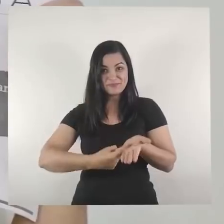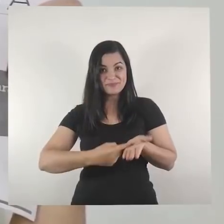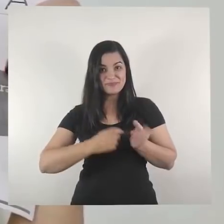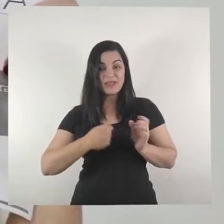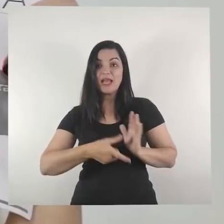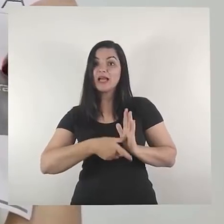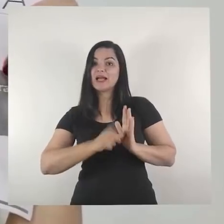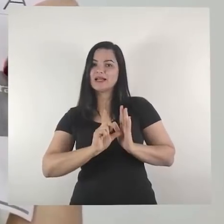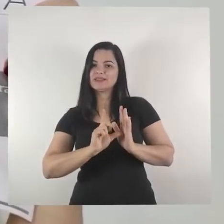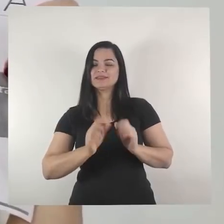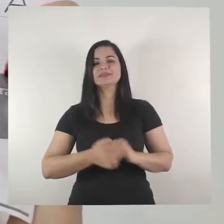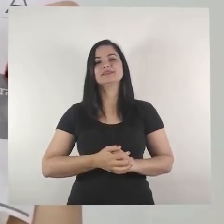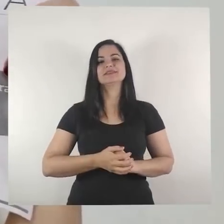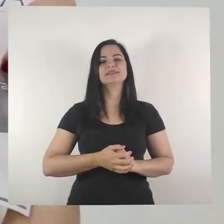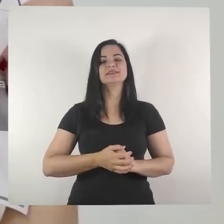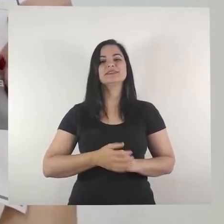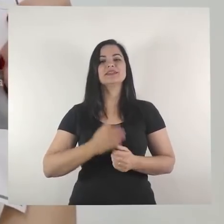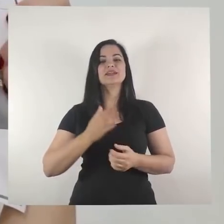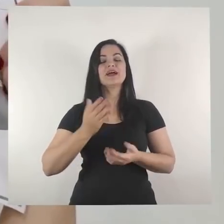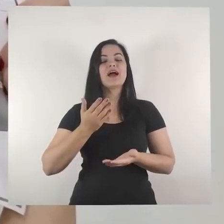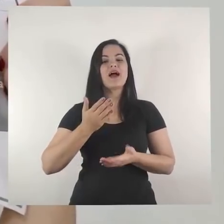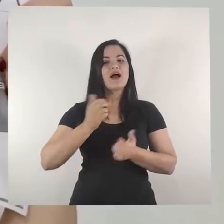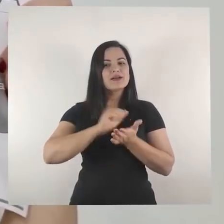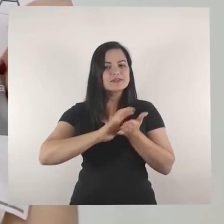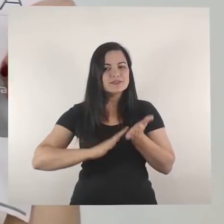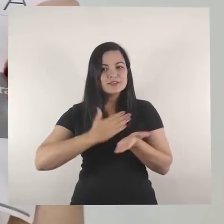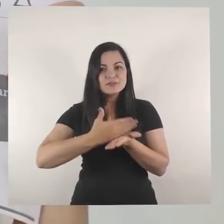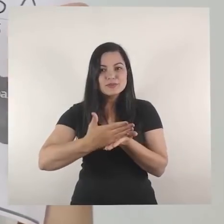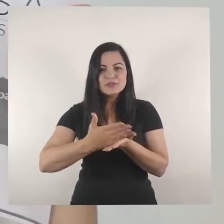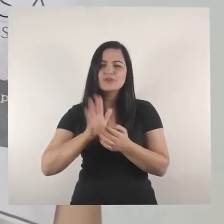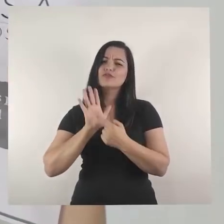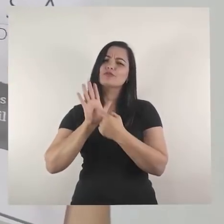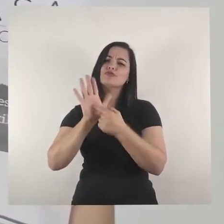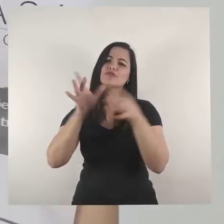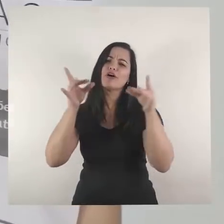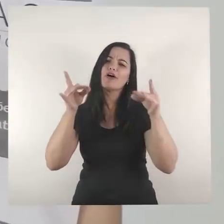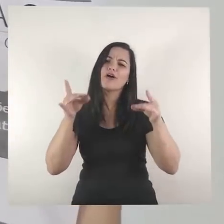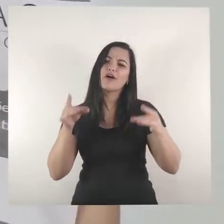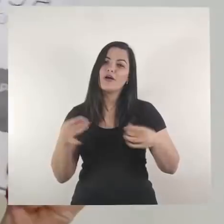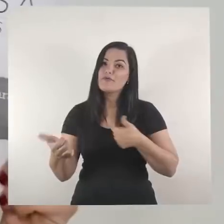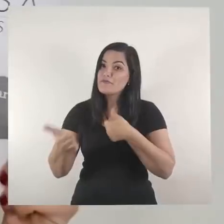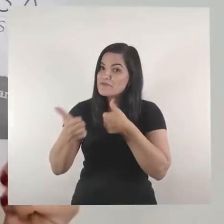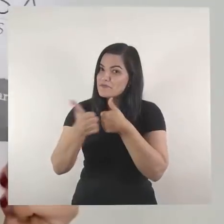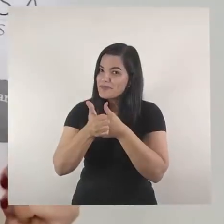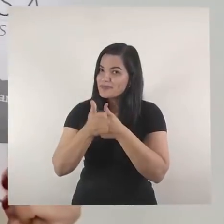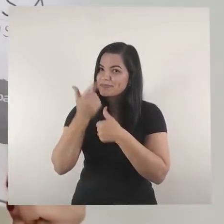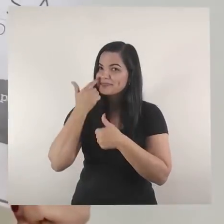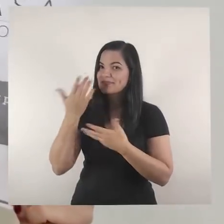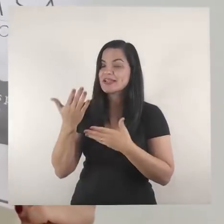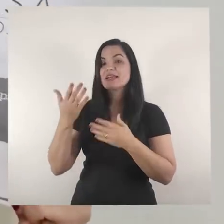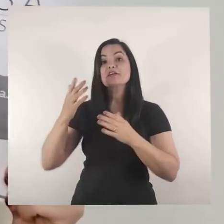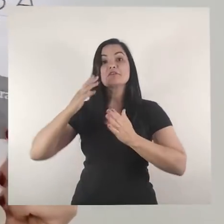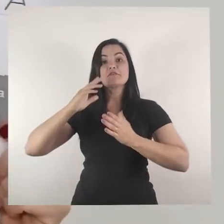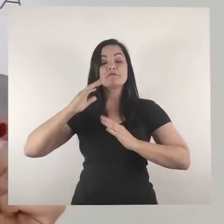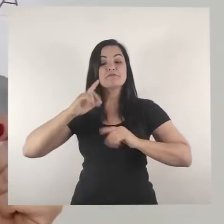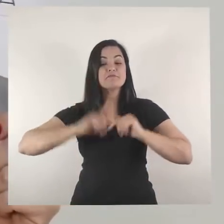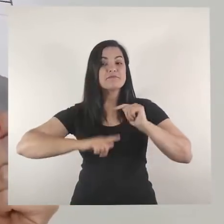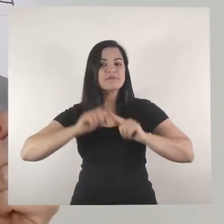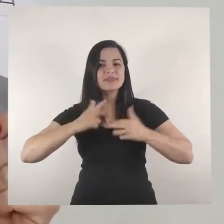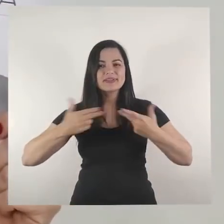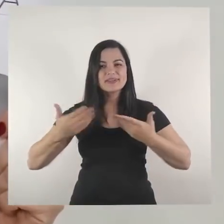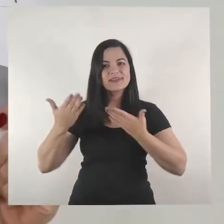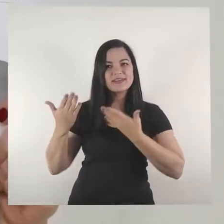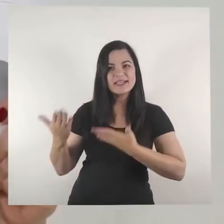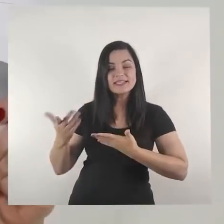antes de começar as atividades, eu vou mostrar ele bem de pertinho. Esse material, ele tem